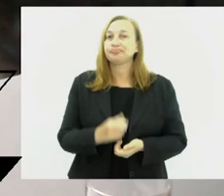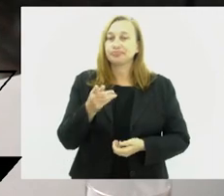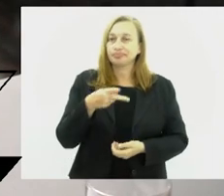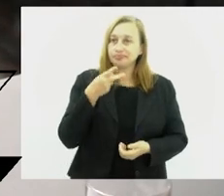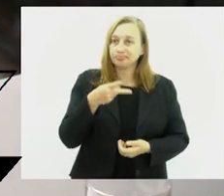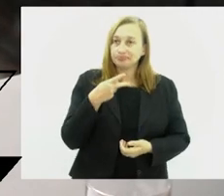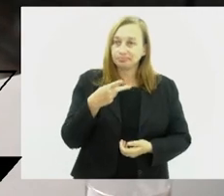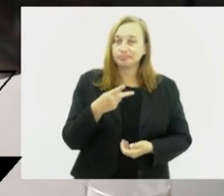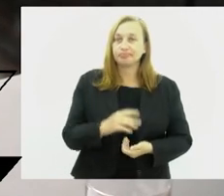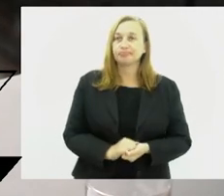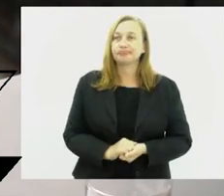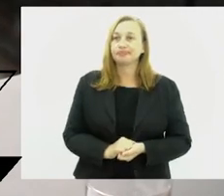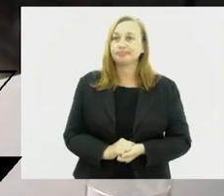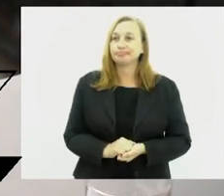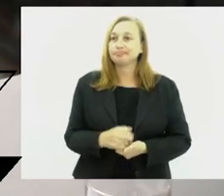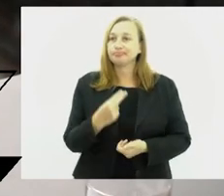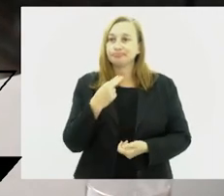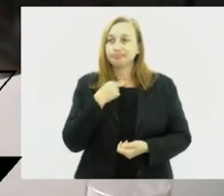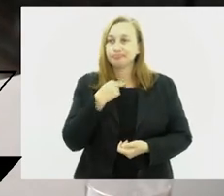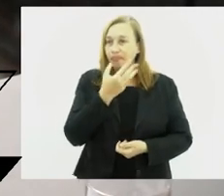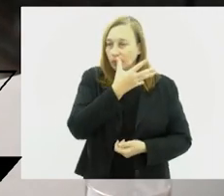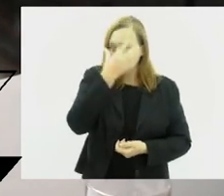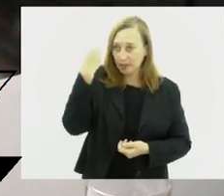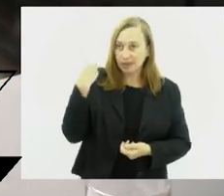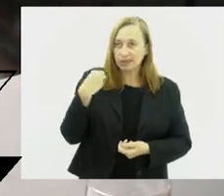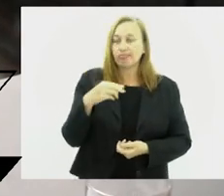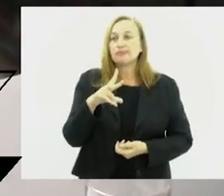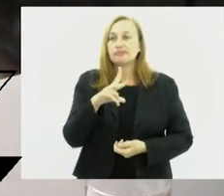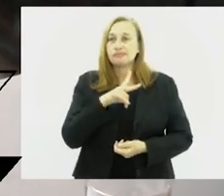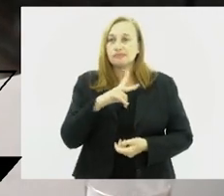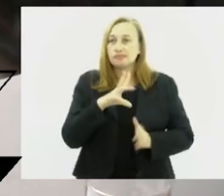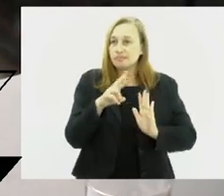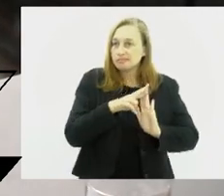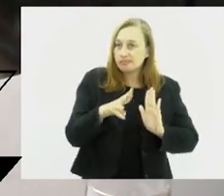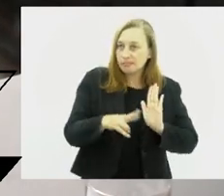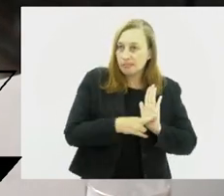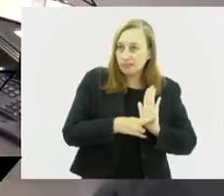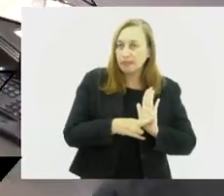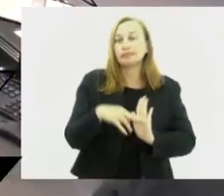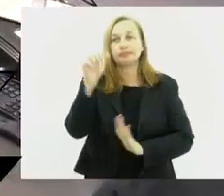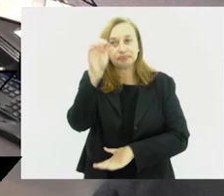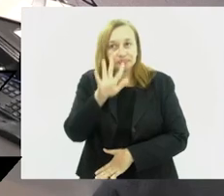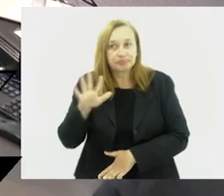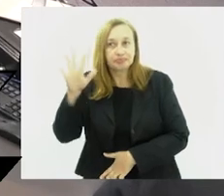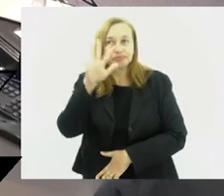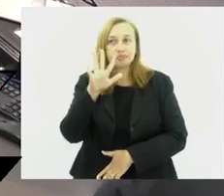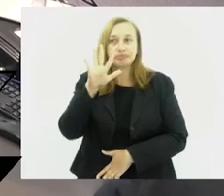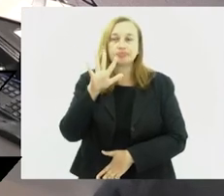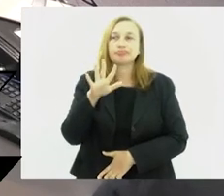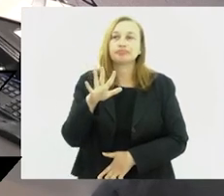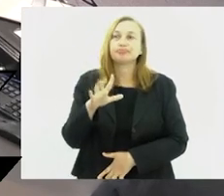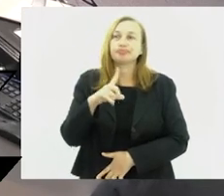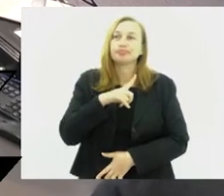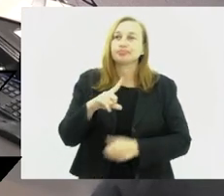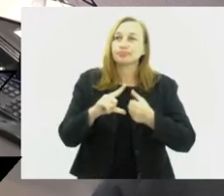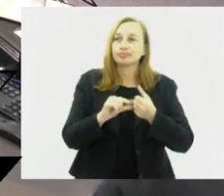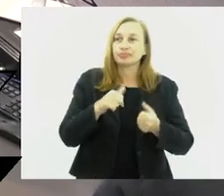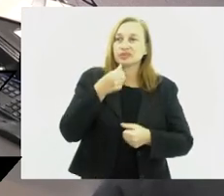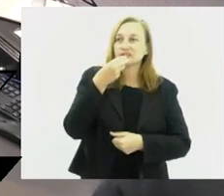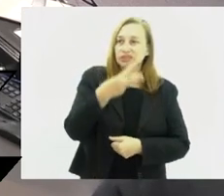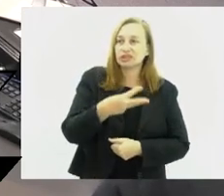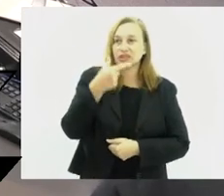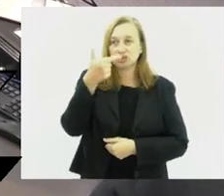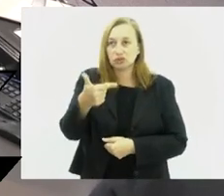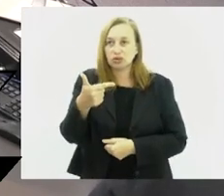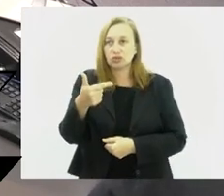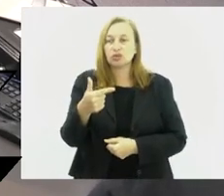que nós não podemos esquecer que na própria normatividade ainda geral, generalizante, existe o artigo 132